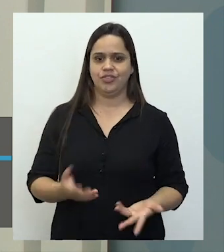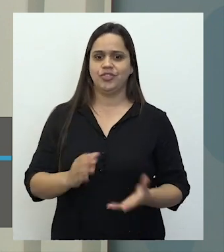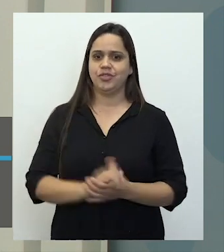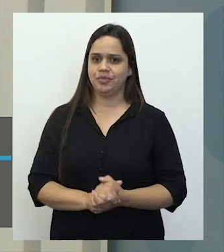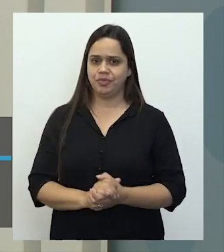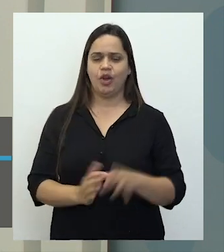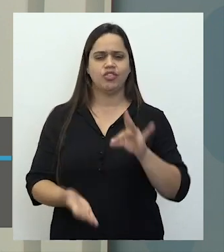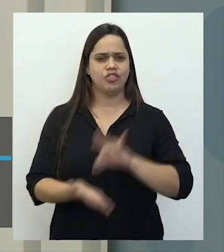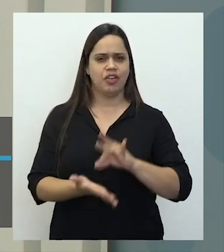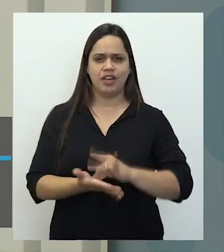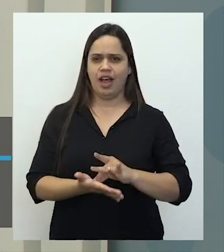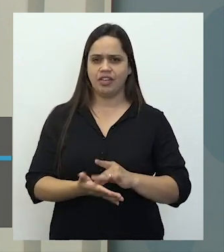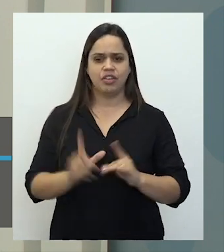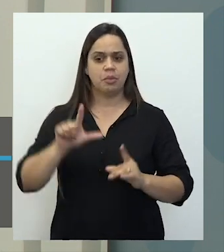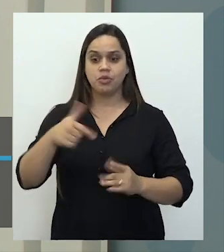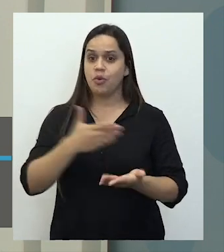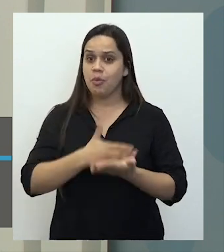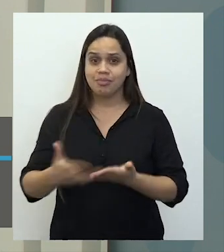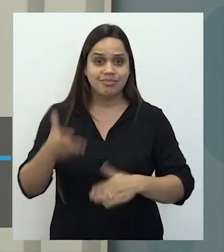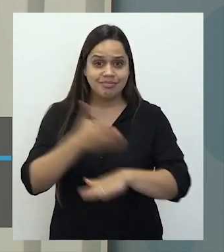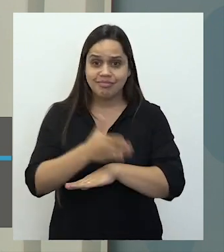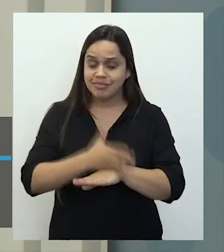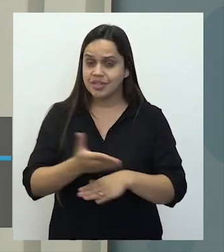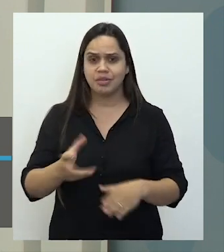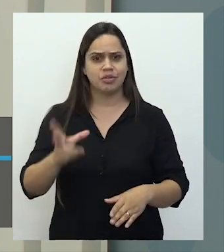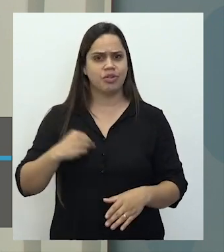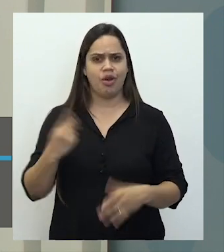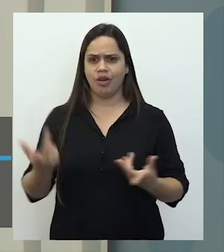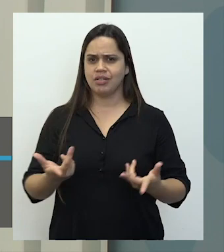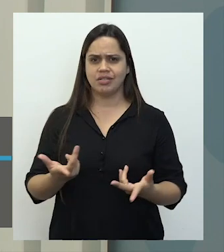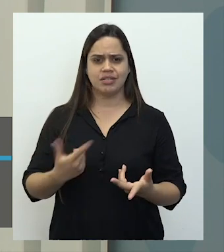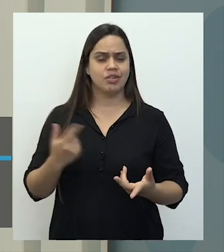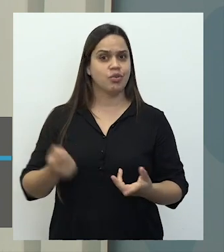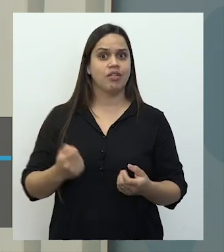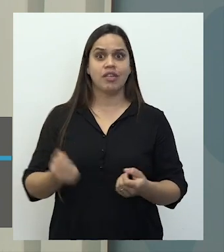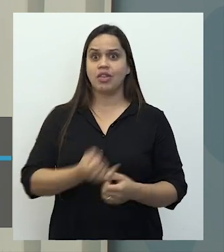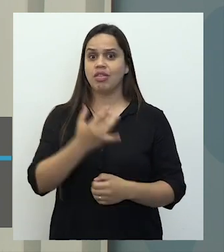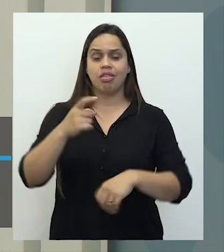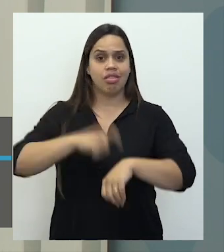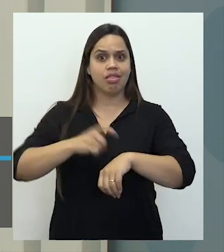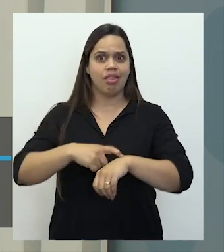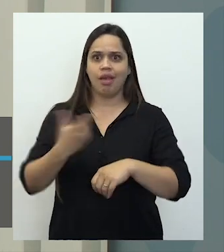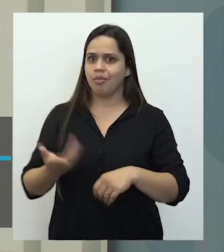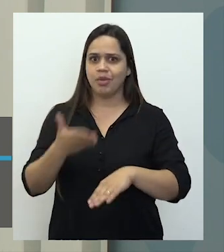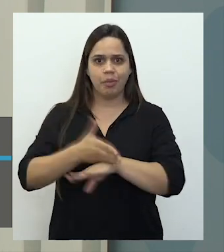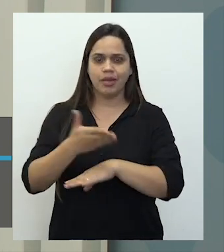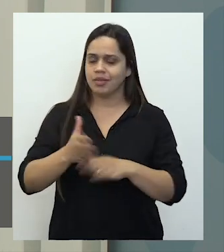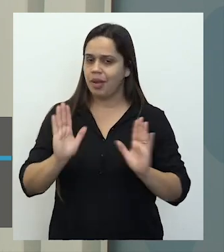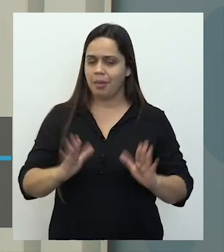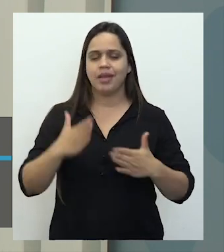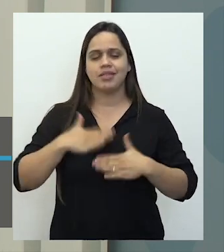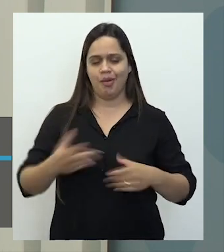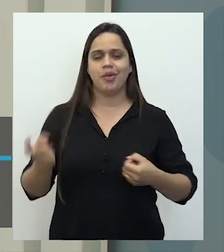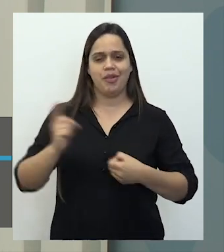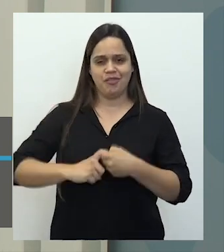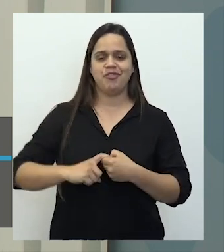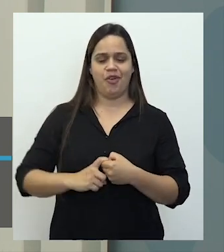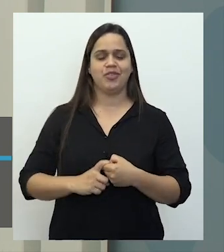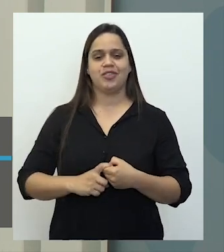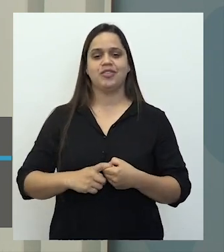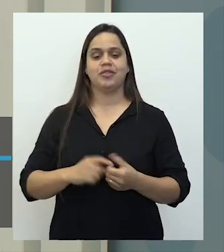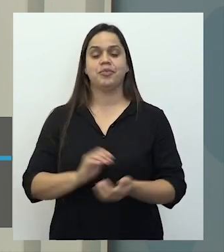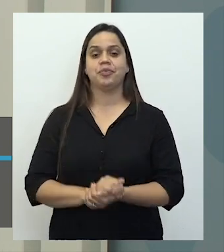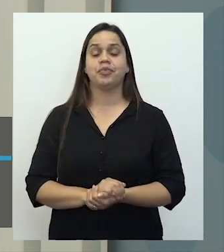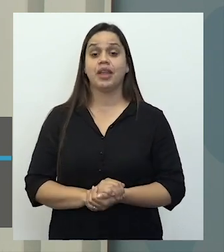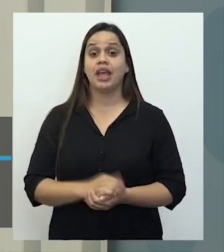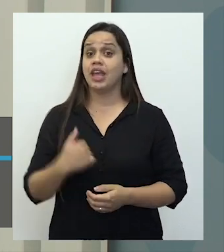frequentar no cinema. Porque, nossa, a pandemia tirou isso de mim. Mas calma que volta. Vai voltar, vai voltar. E eu acho que o meu